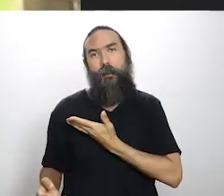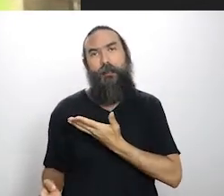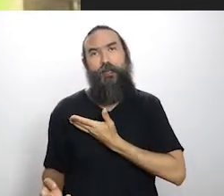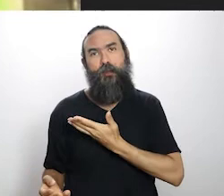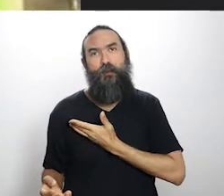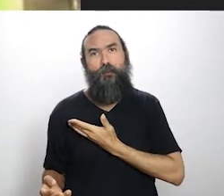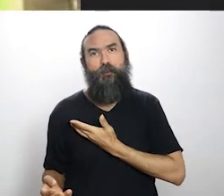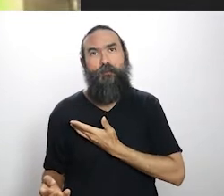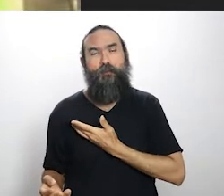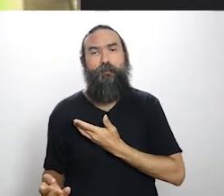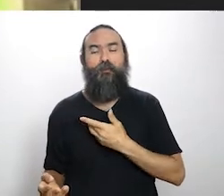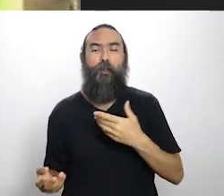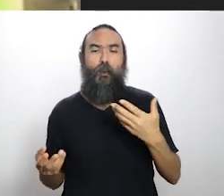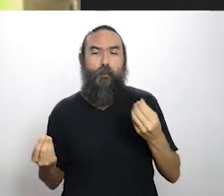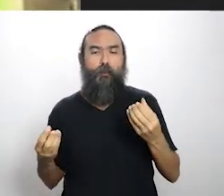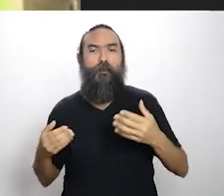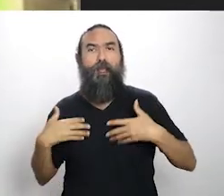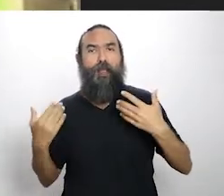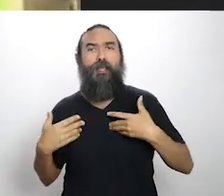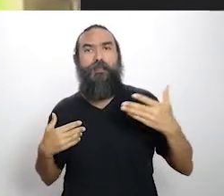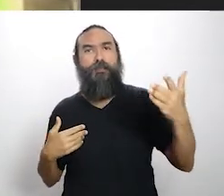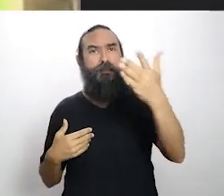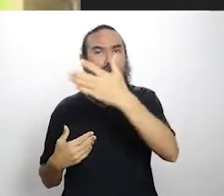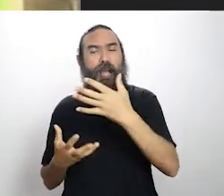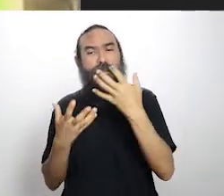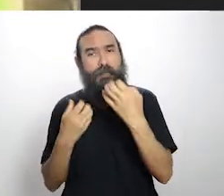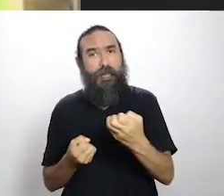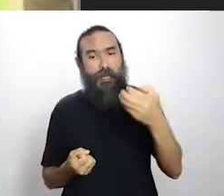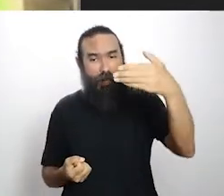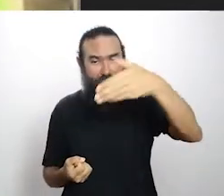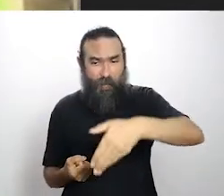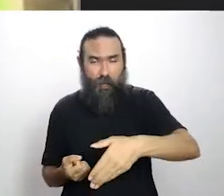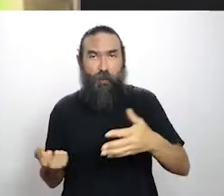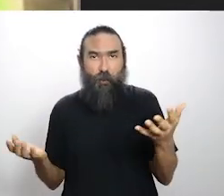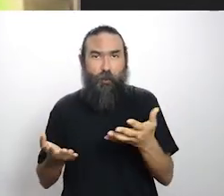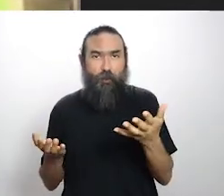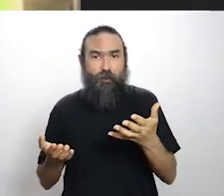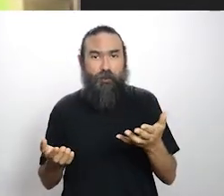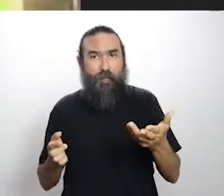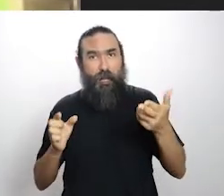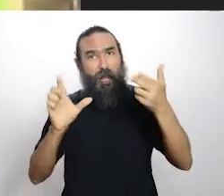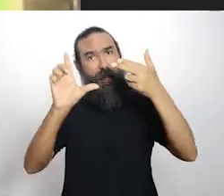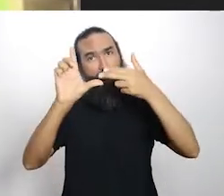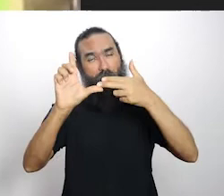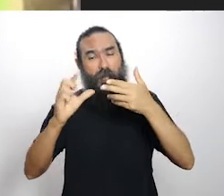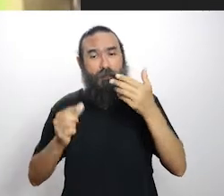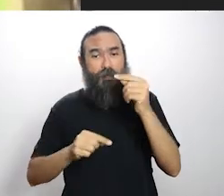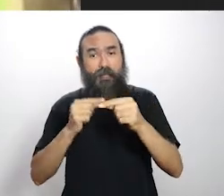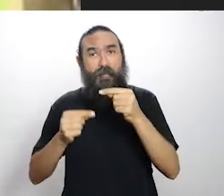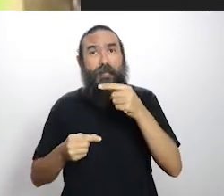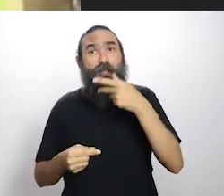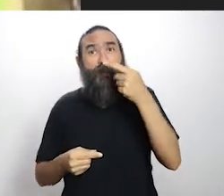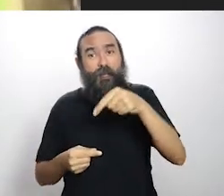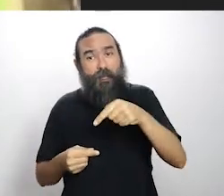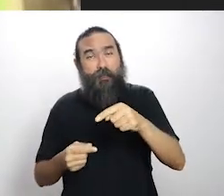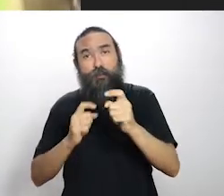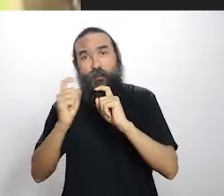A gente ficou muito feliz de todos toparem estar conosco, porque todos representam muito do que a gente